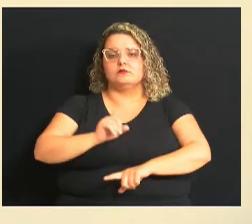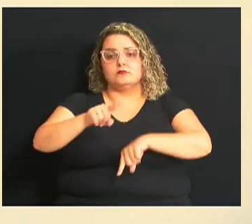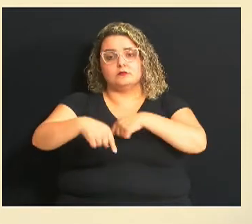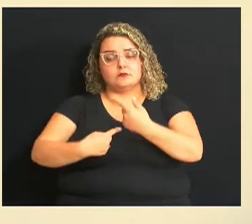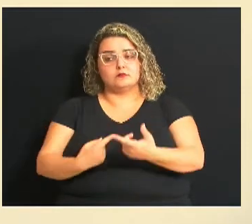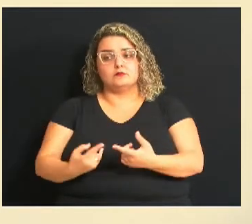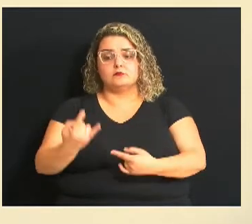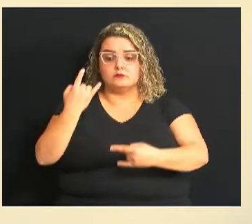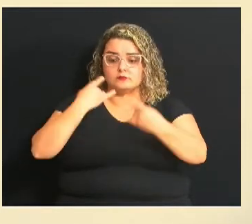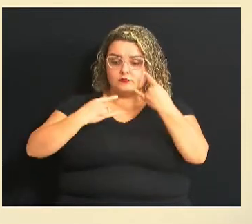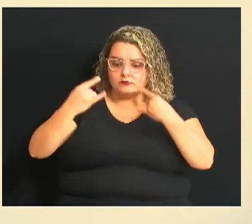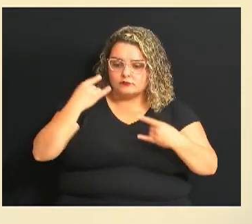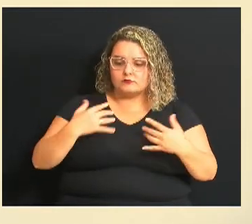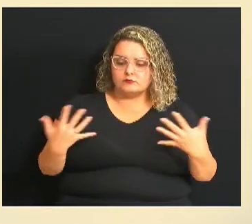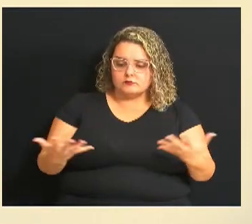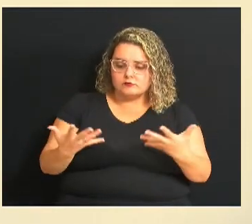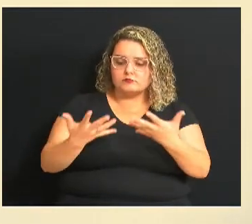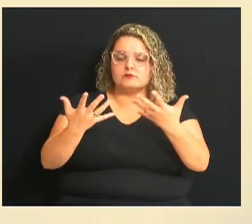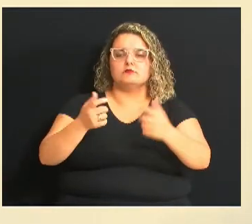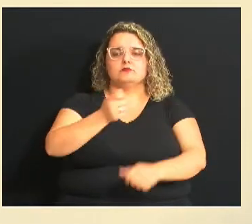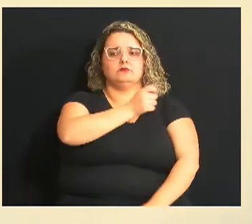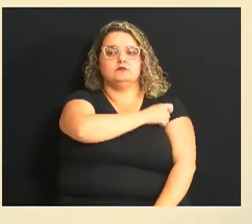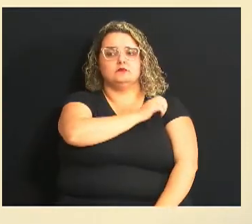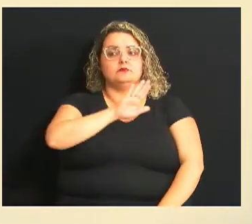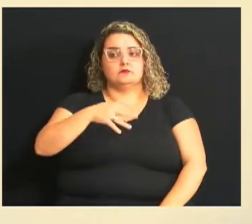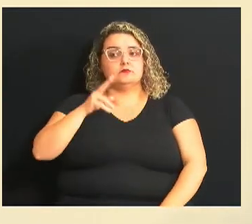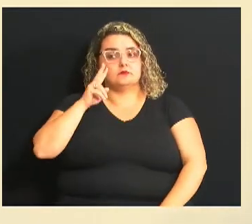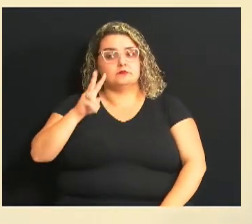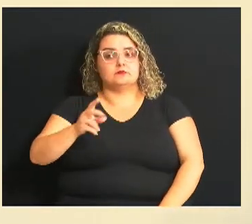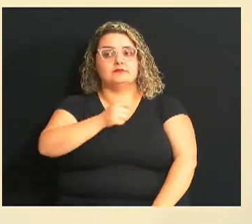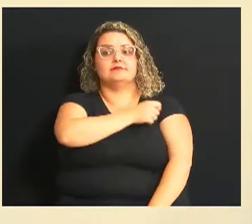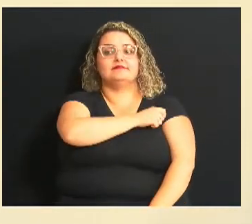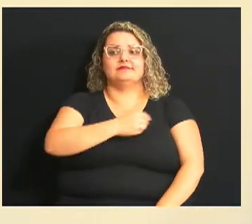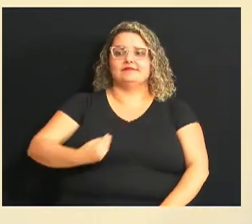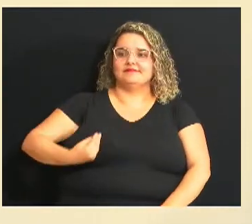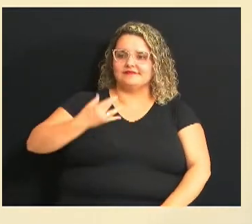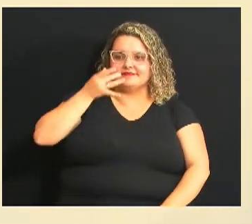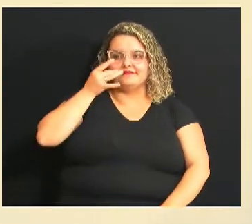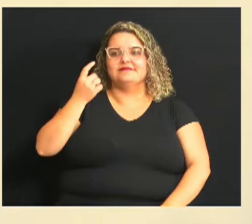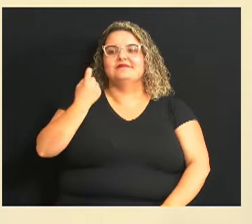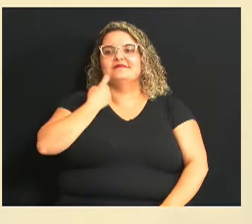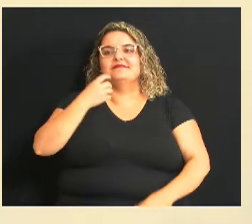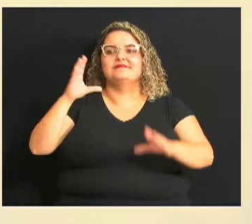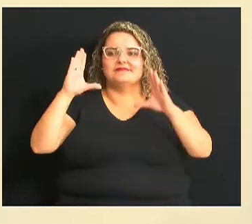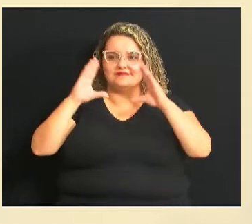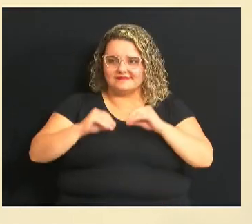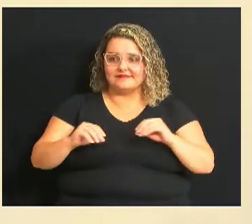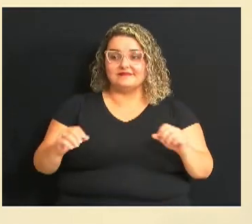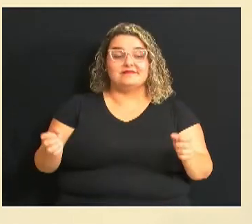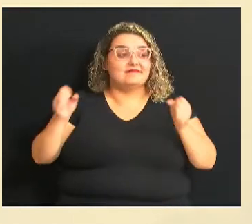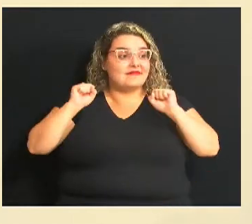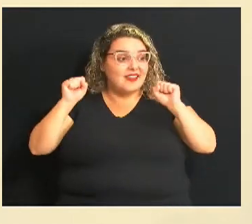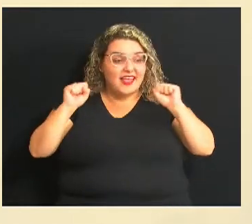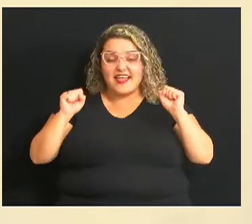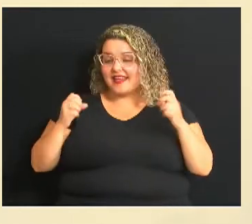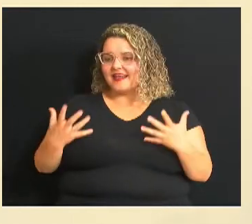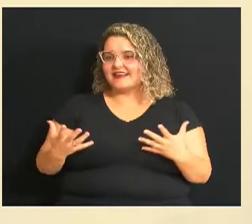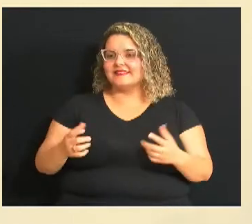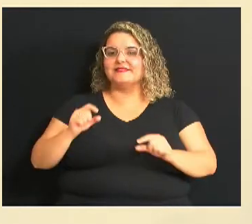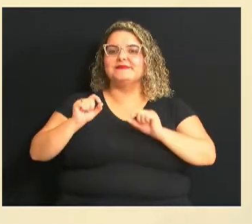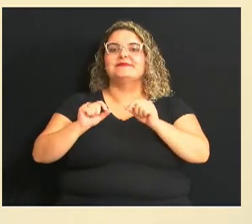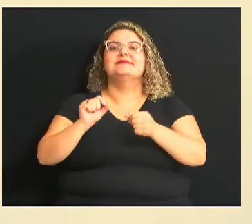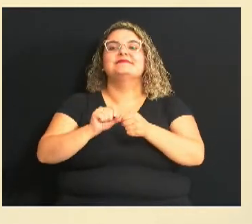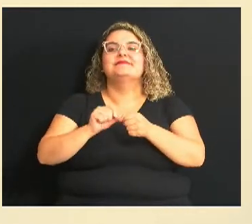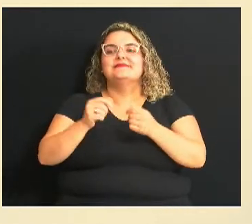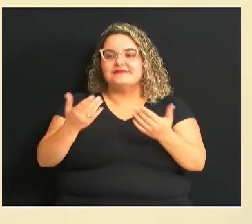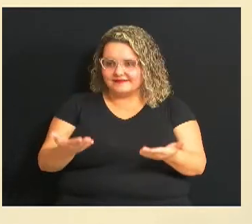alunos. Então, quando eu vejo que esses alunos estão aqui numa sexta-noite, vibrando, o que a gente faz, isso daqui é